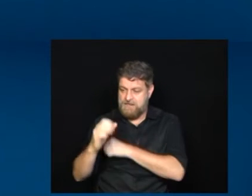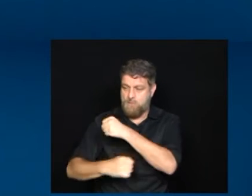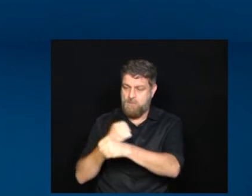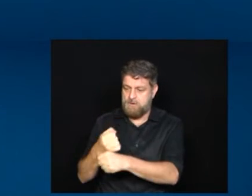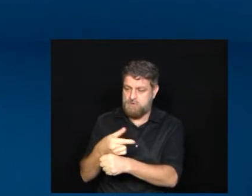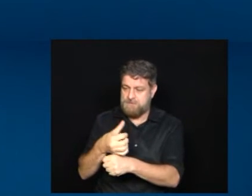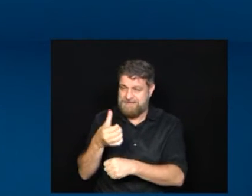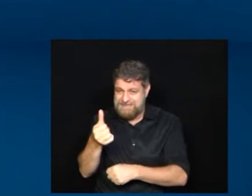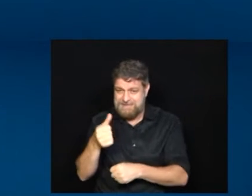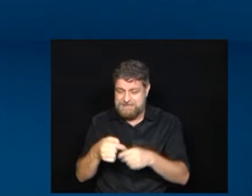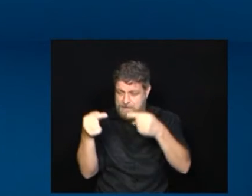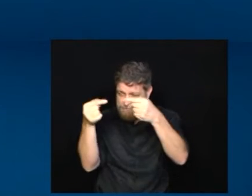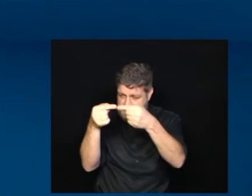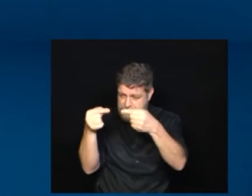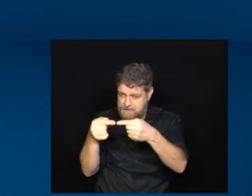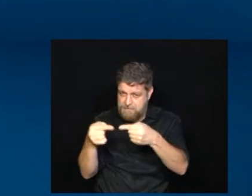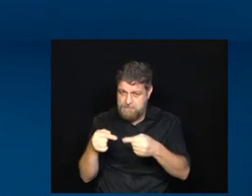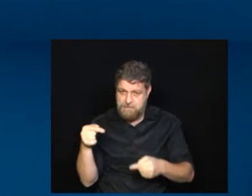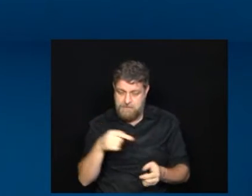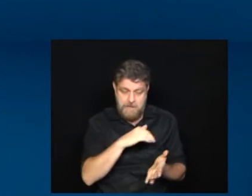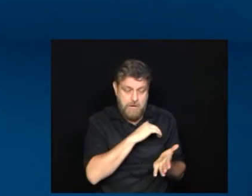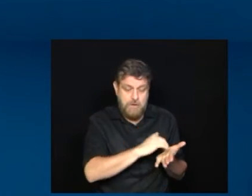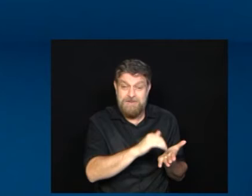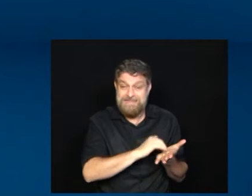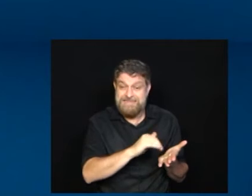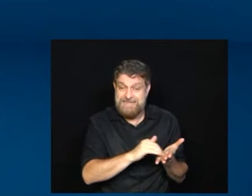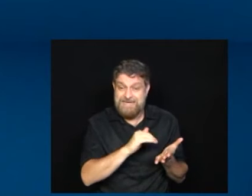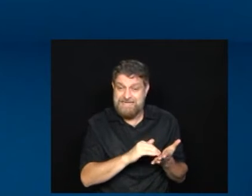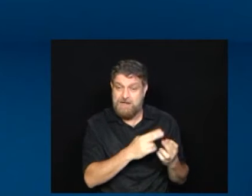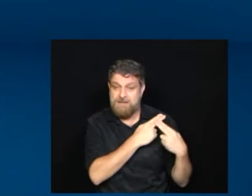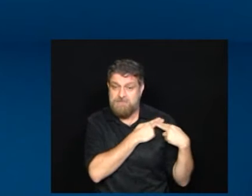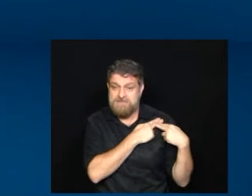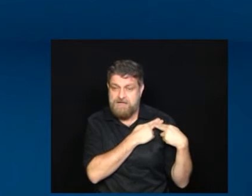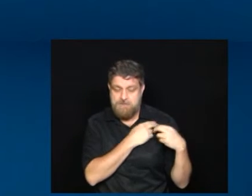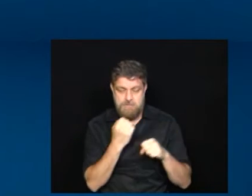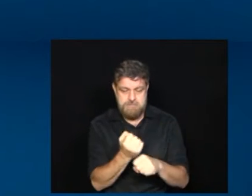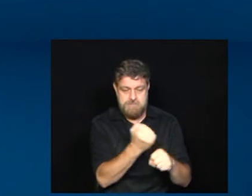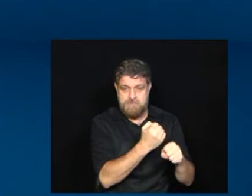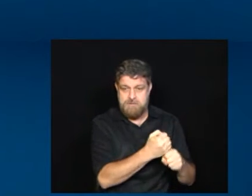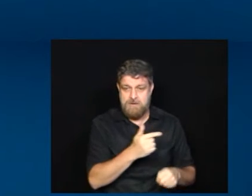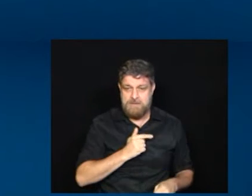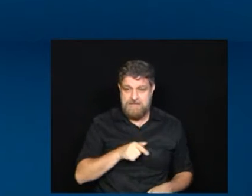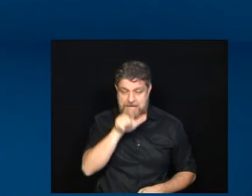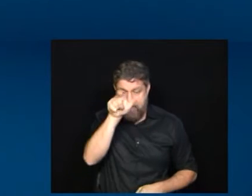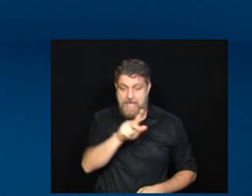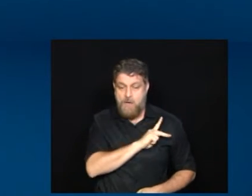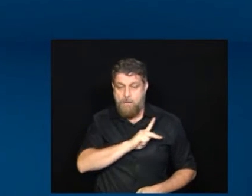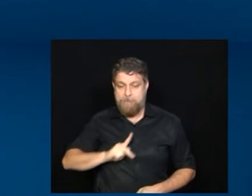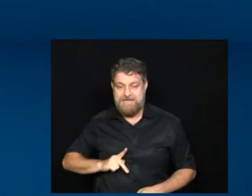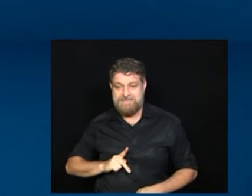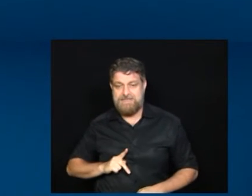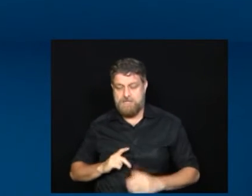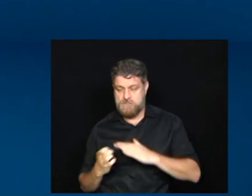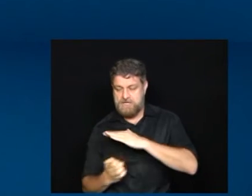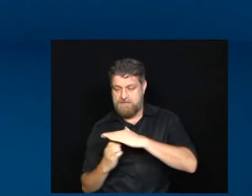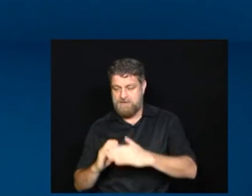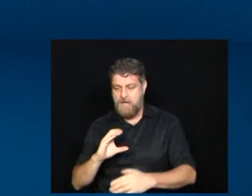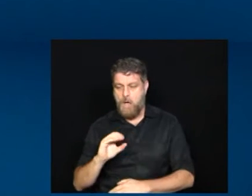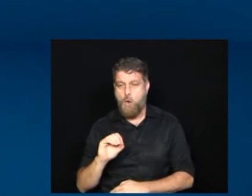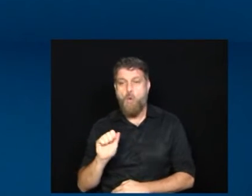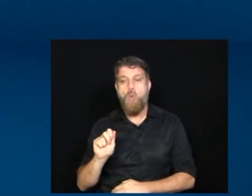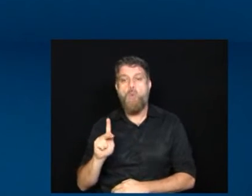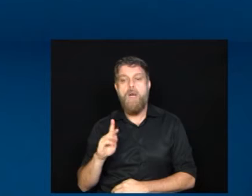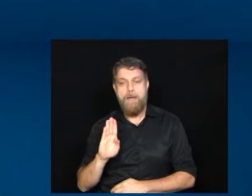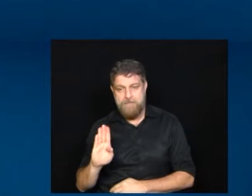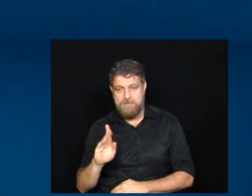2016, especificando que o secretário municipal de habitação acumula o cargo de presidente da Coab. Também em primeira discussão